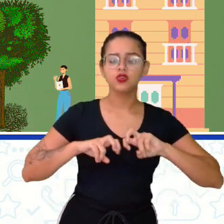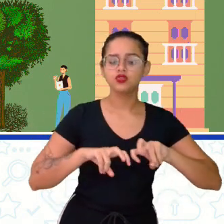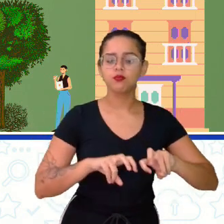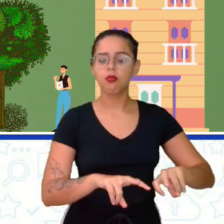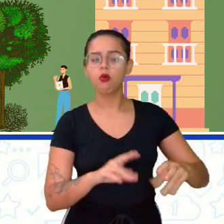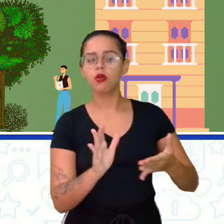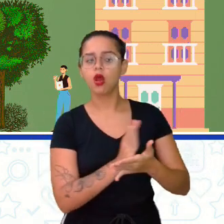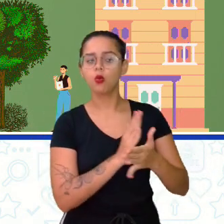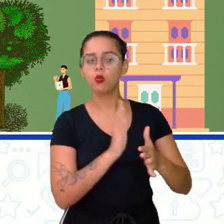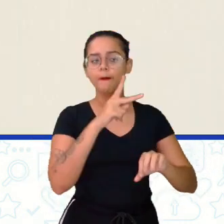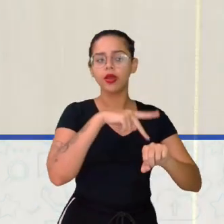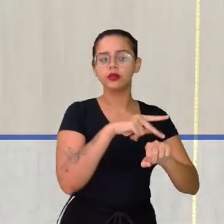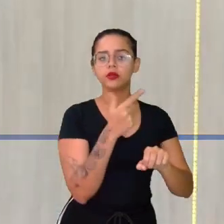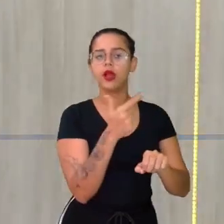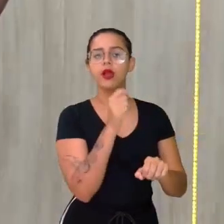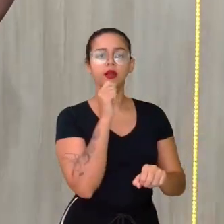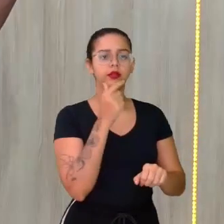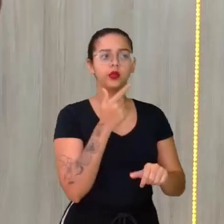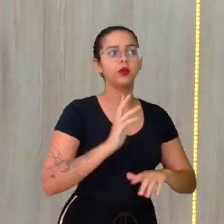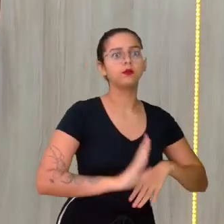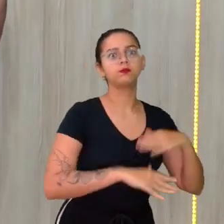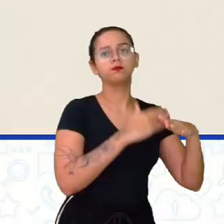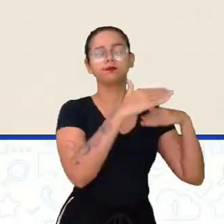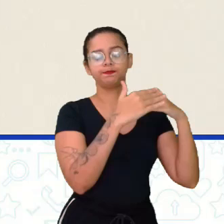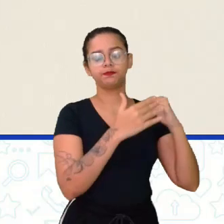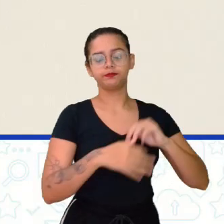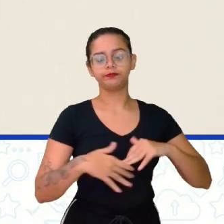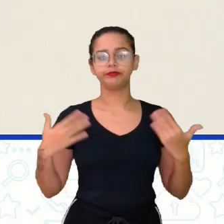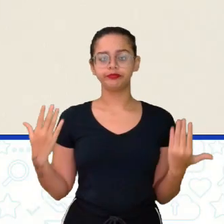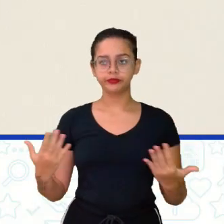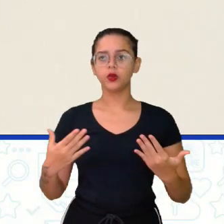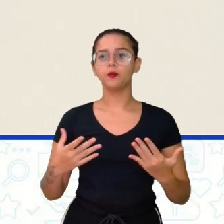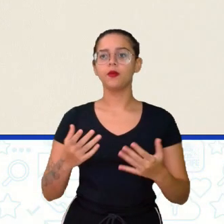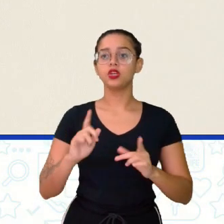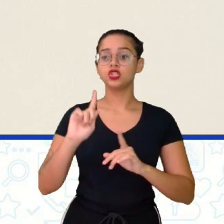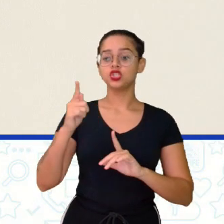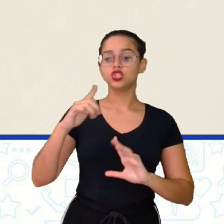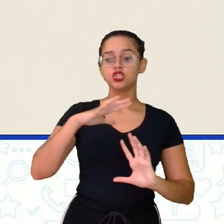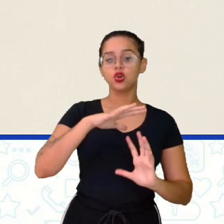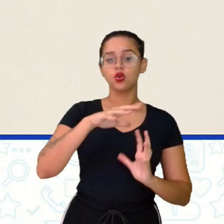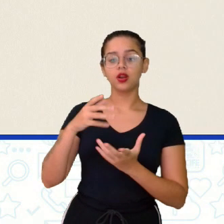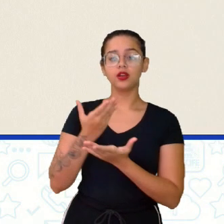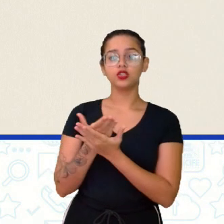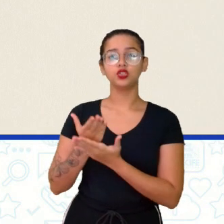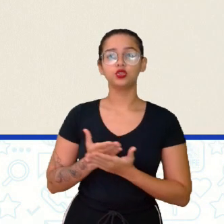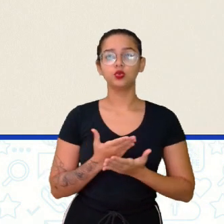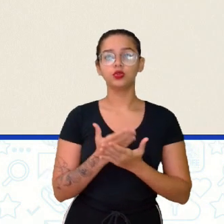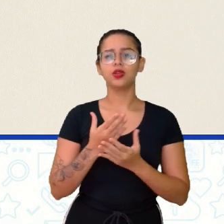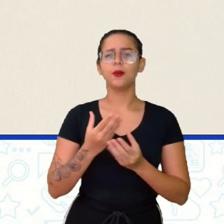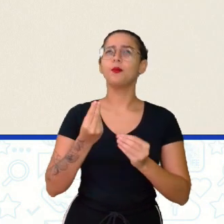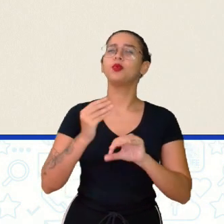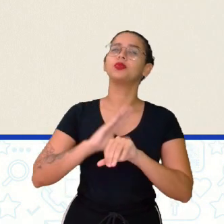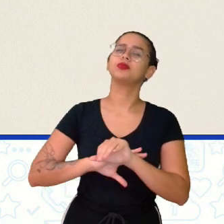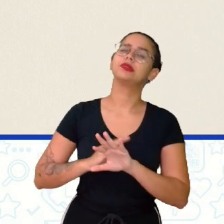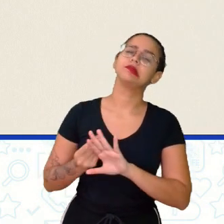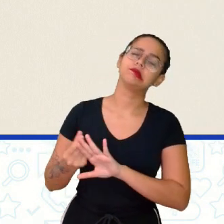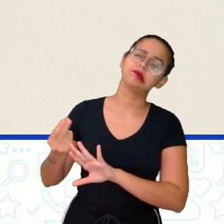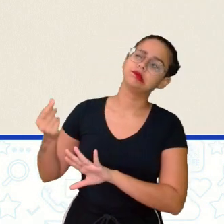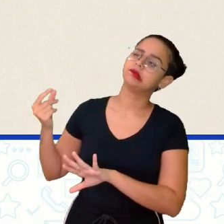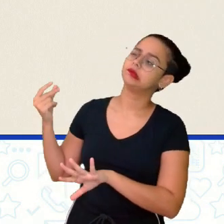determinadas empresas explorem ali. Ok? Então, ó, a geografia ela é estudada há muito tempo,